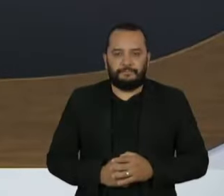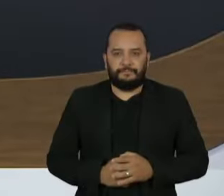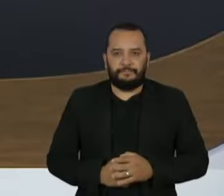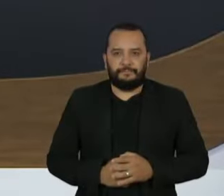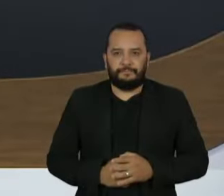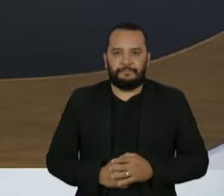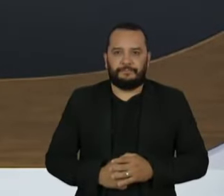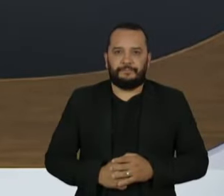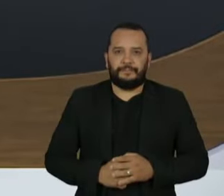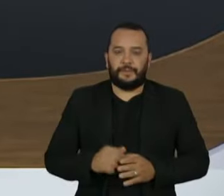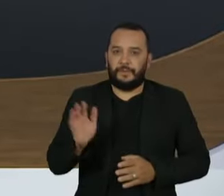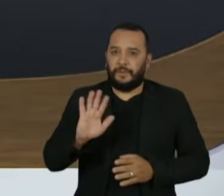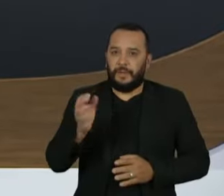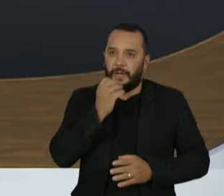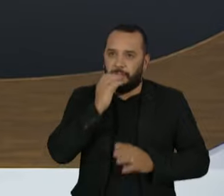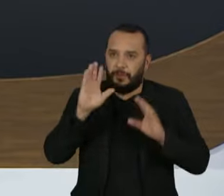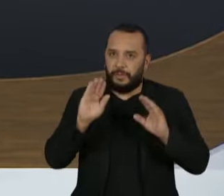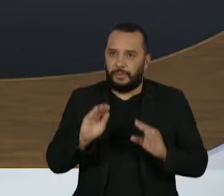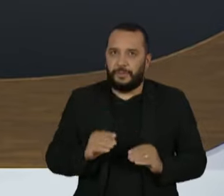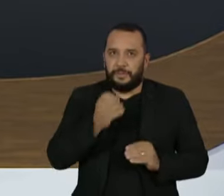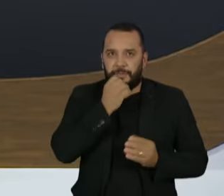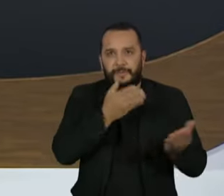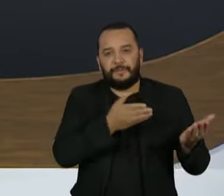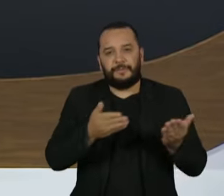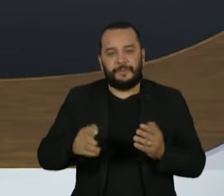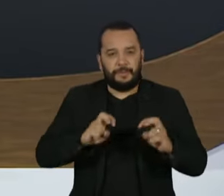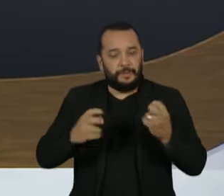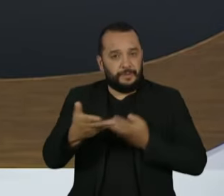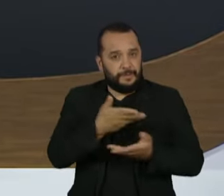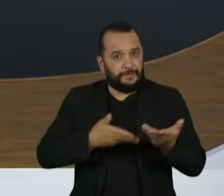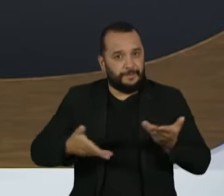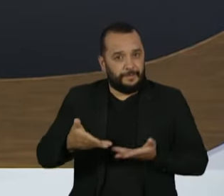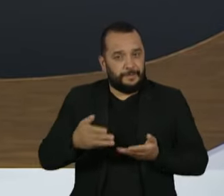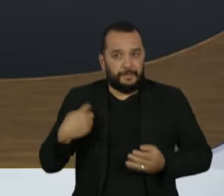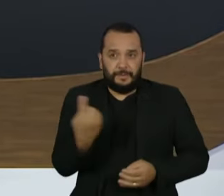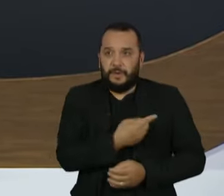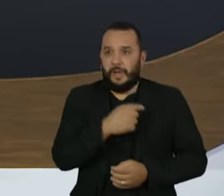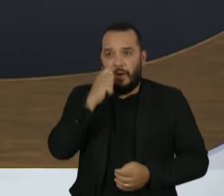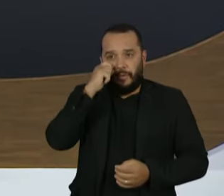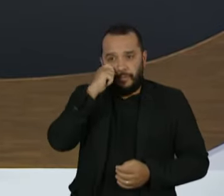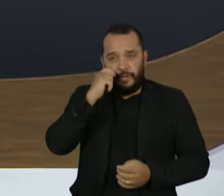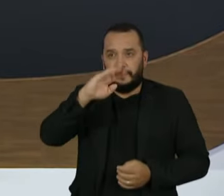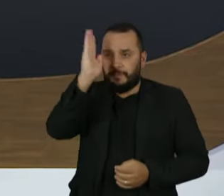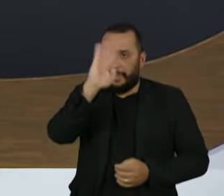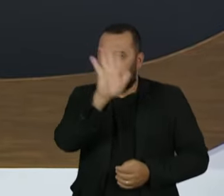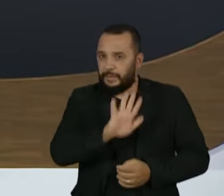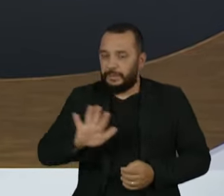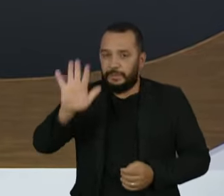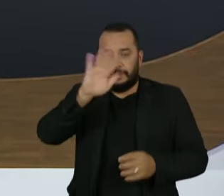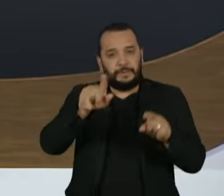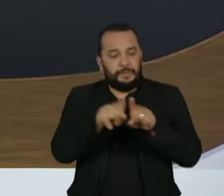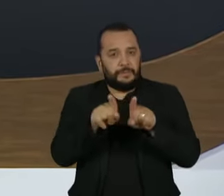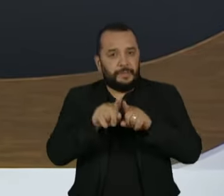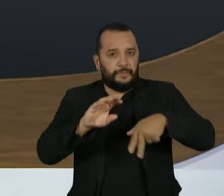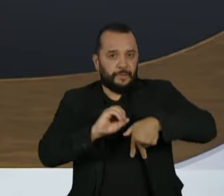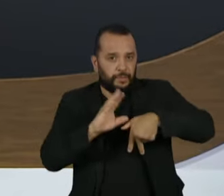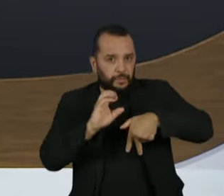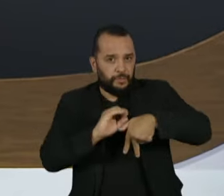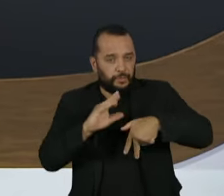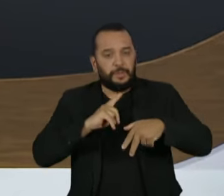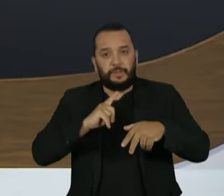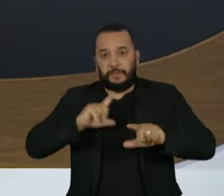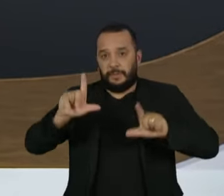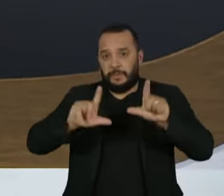Olá boa noite sejam bem-vindos ao Roda Viva estamos ao vivo para todo o Brasil pela TV Cultura e suas emissoras